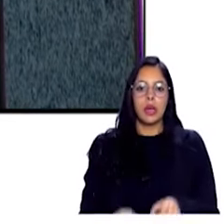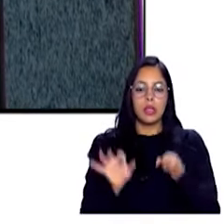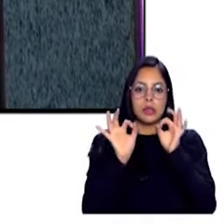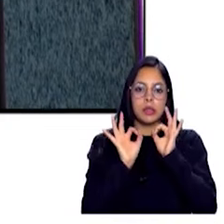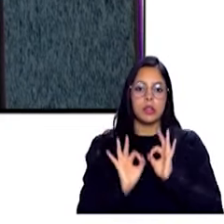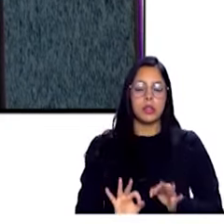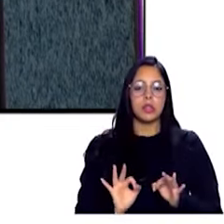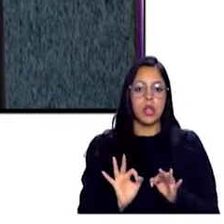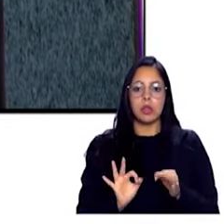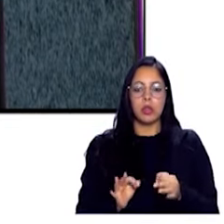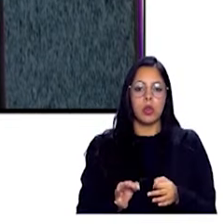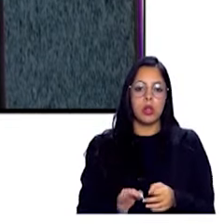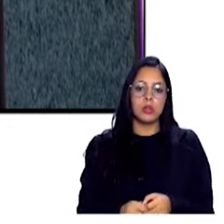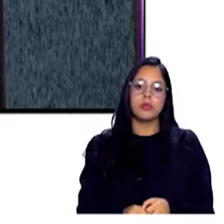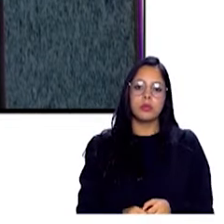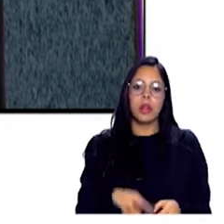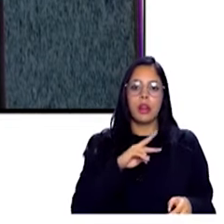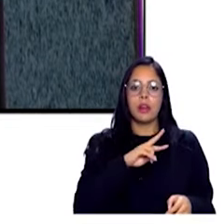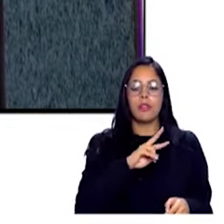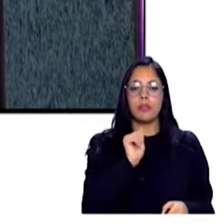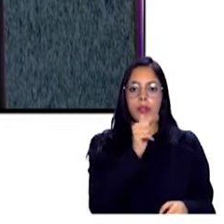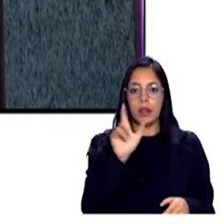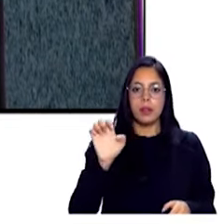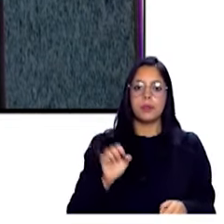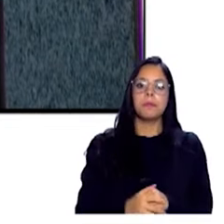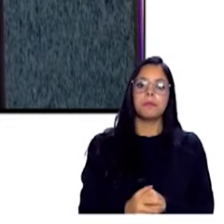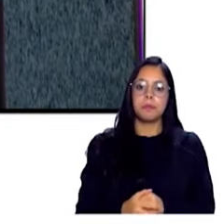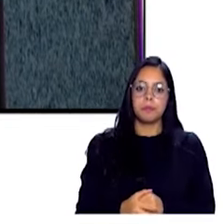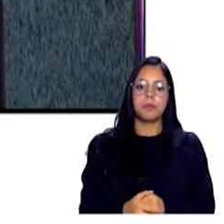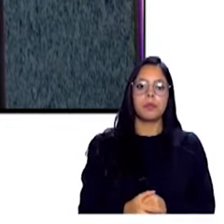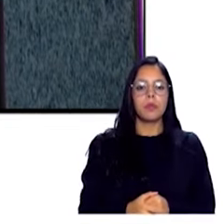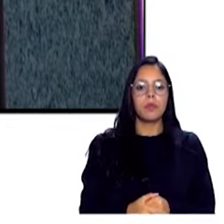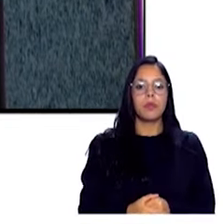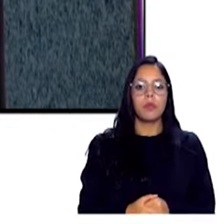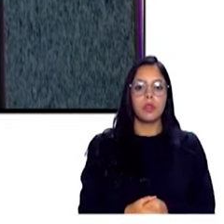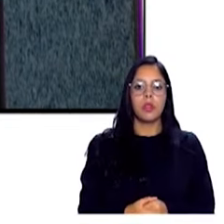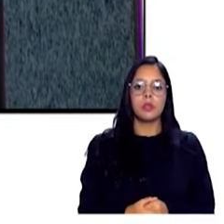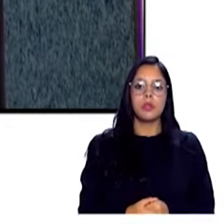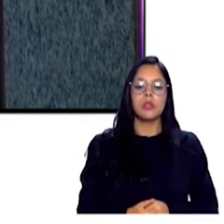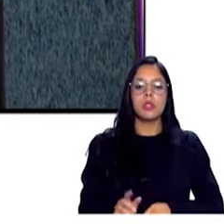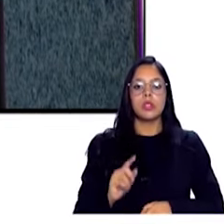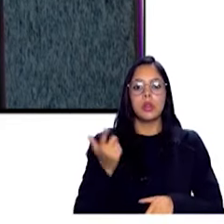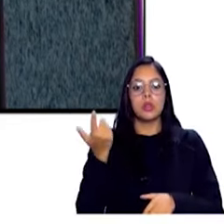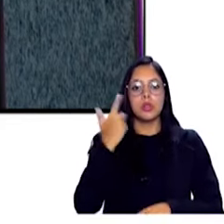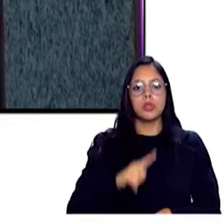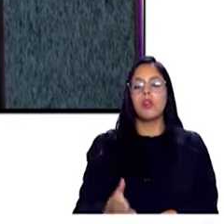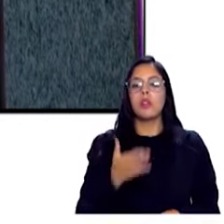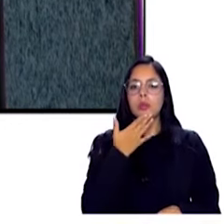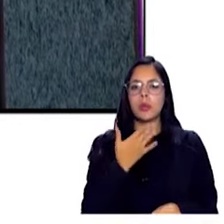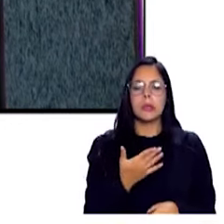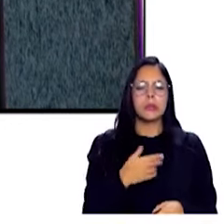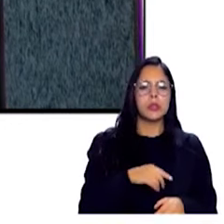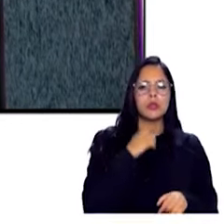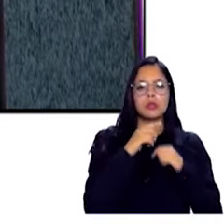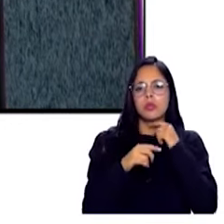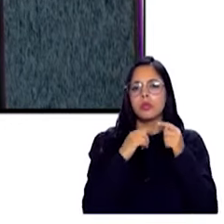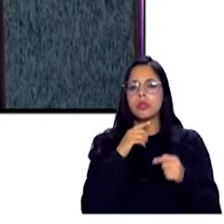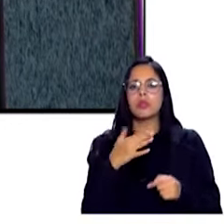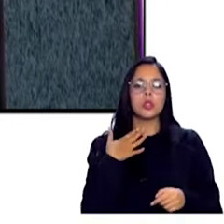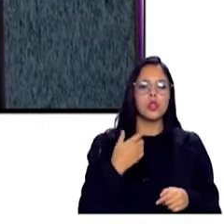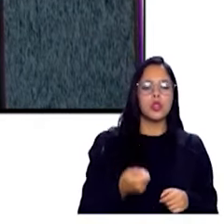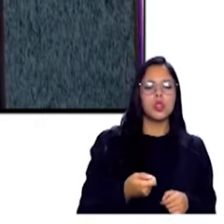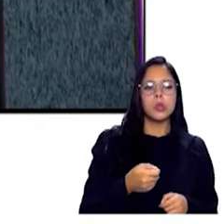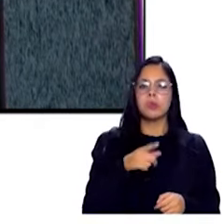válidos os advogados é obviamente de novo pedem a suscitação da dúvida os juízes suscitam as dúvidas